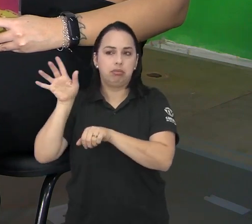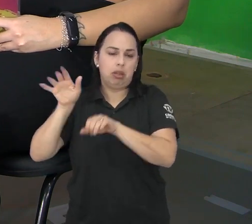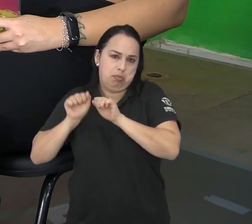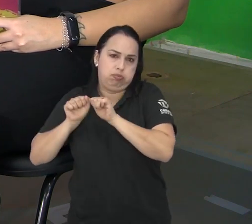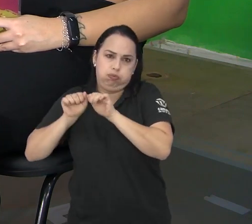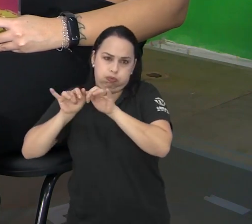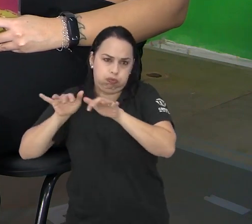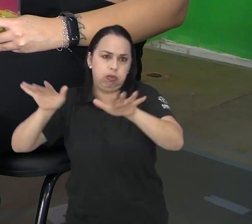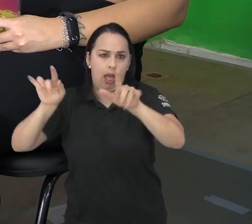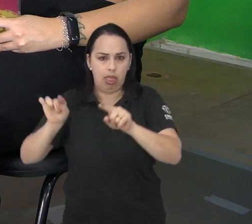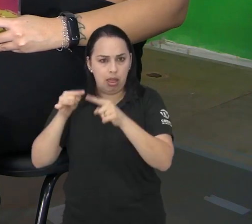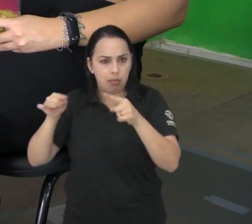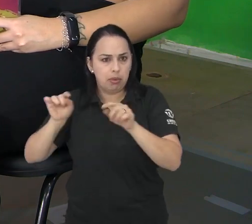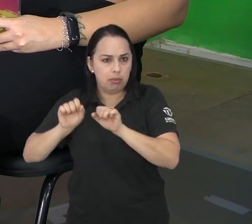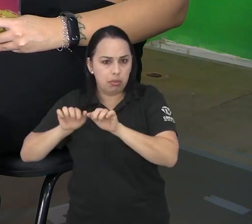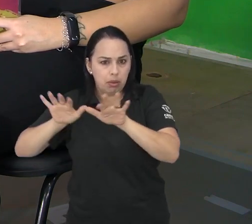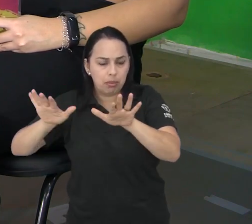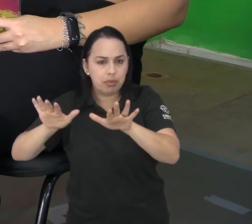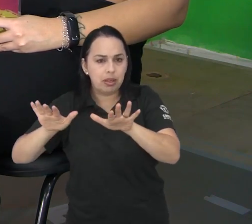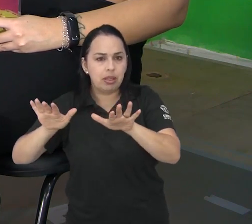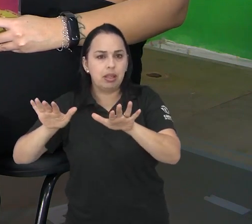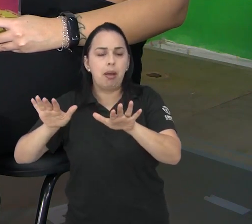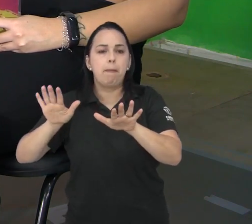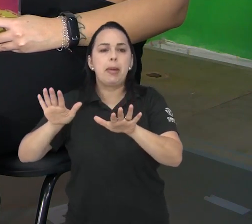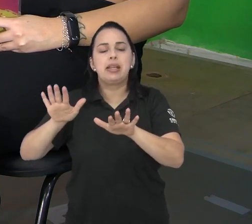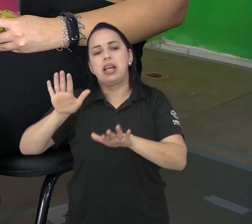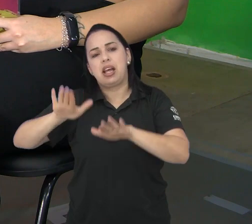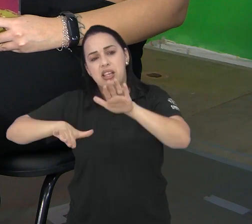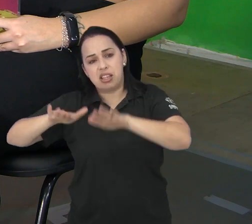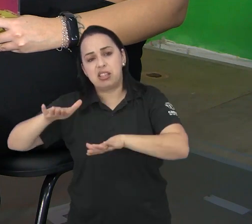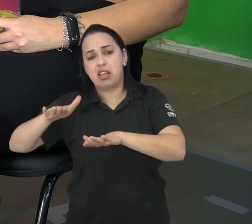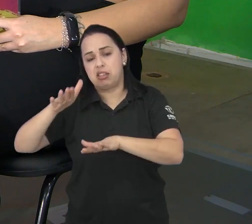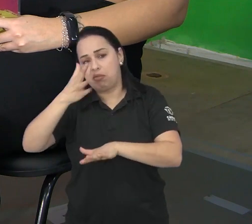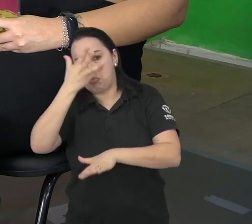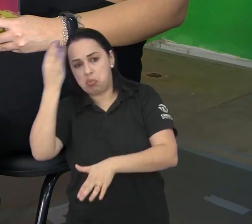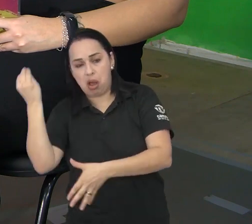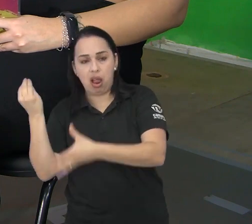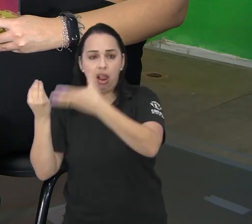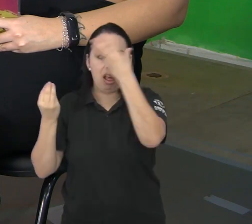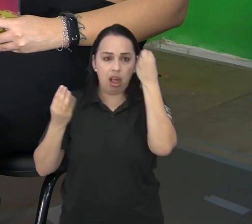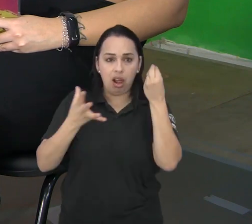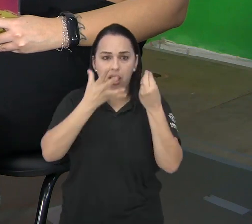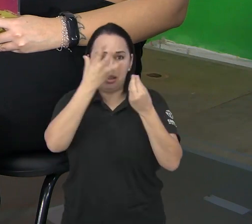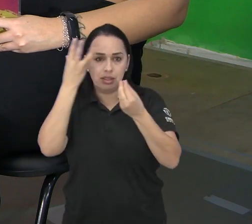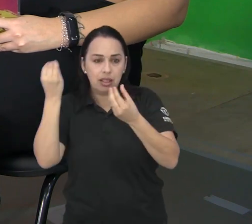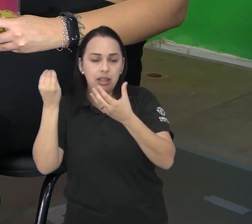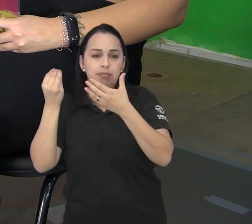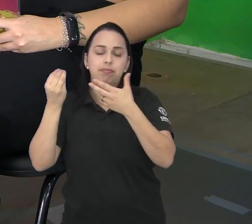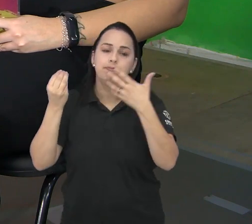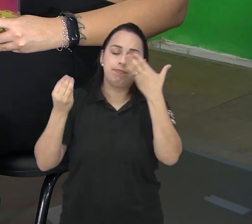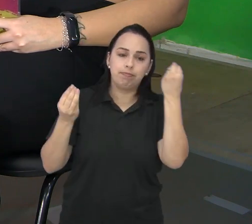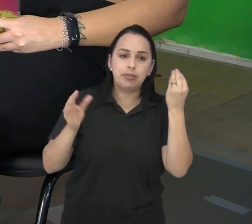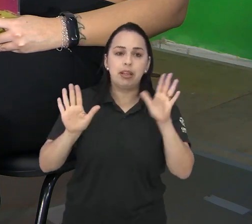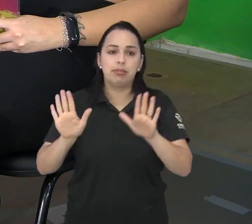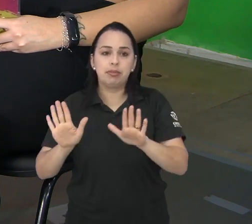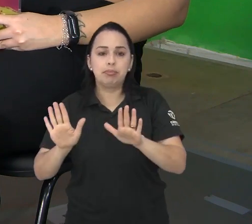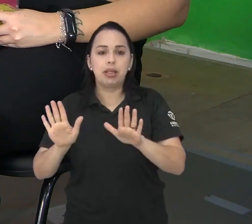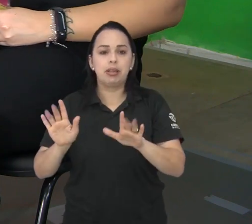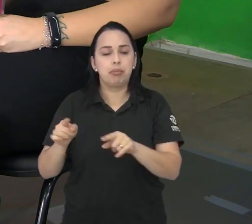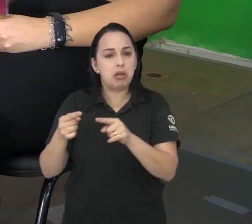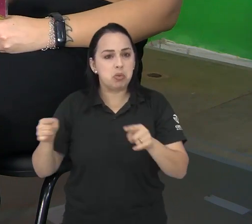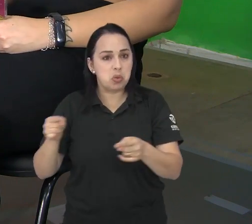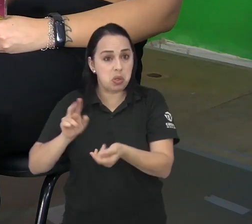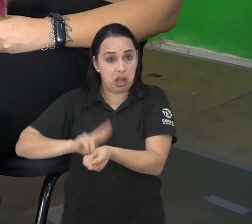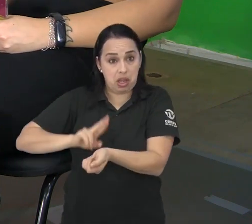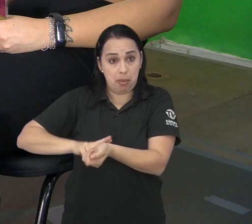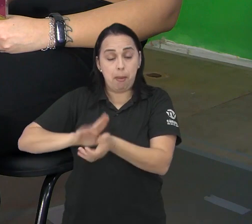ali, apesar de algumas coisas também às vezes vão caindo no esquecimento, alguns gêneros não são mais praticados, mas de